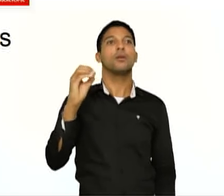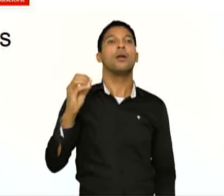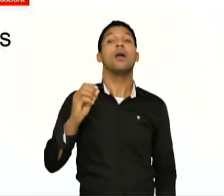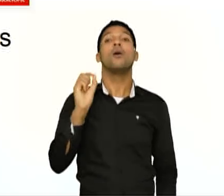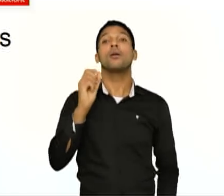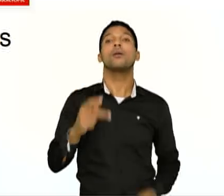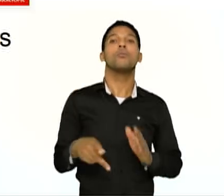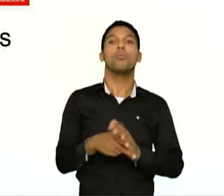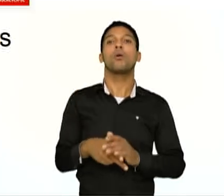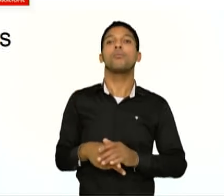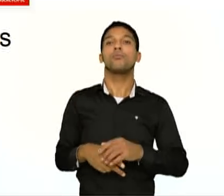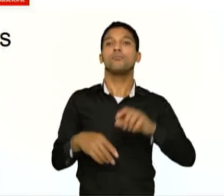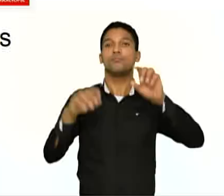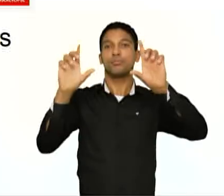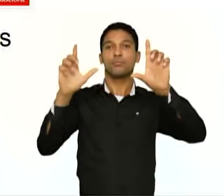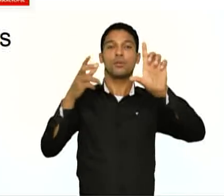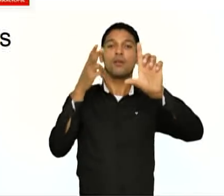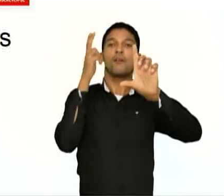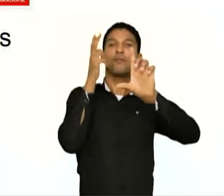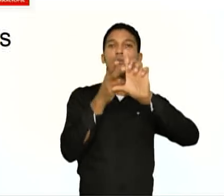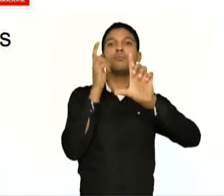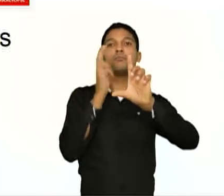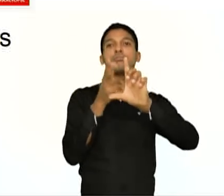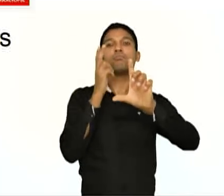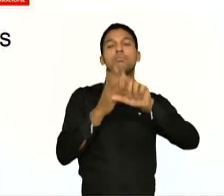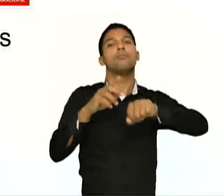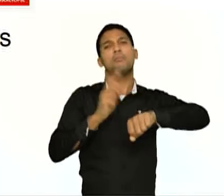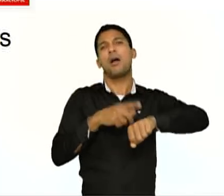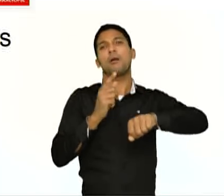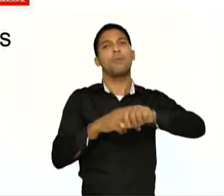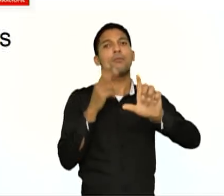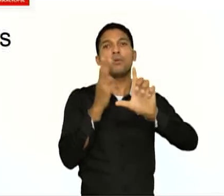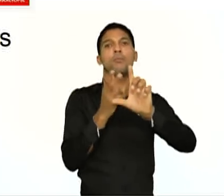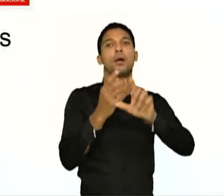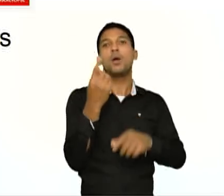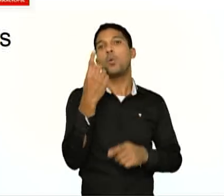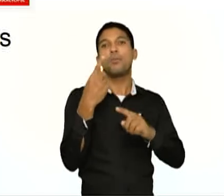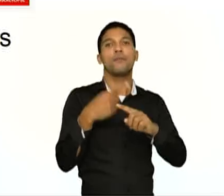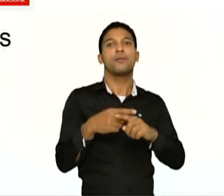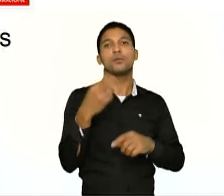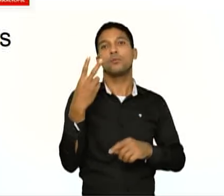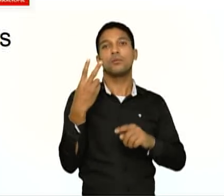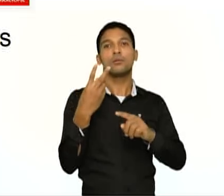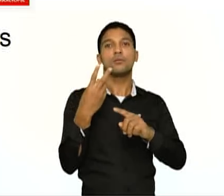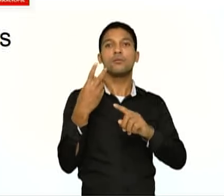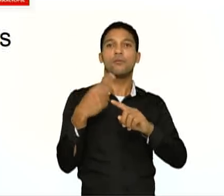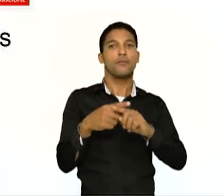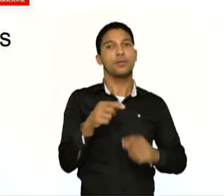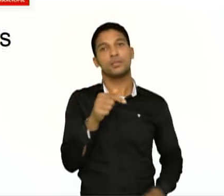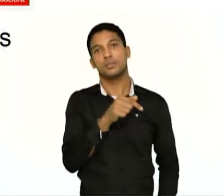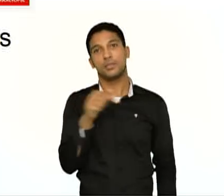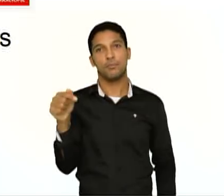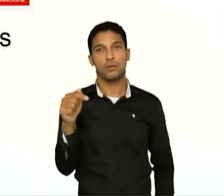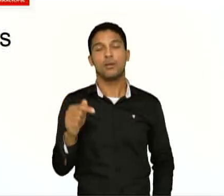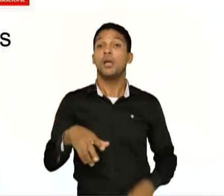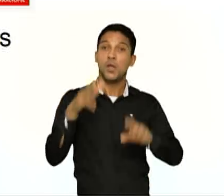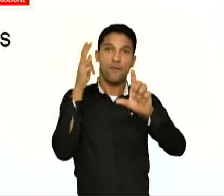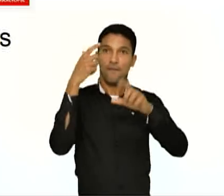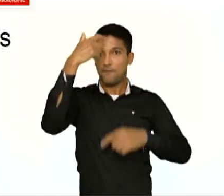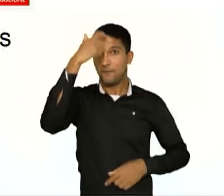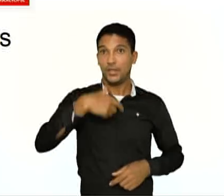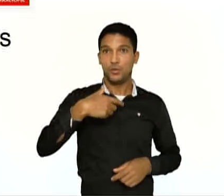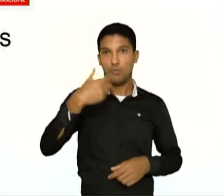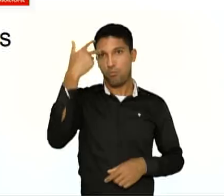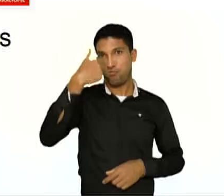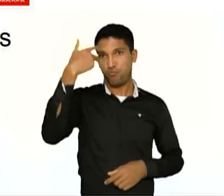constante, 1 ou 2 vezes por semana, normalmente. Vamos conhecer um vlog? Né? Então eu vou convidar